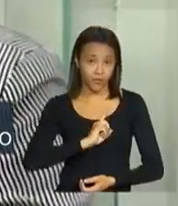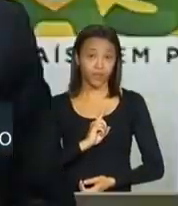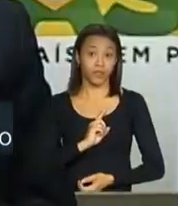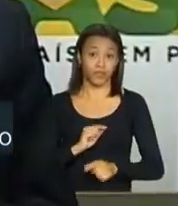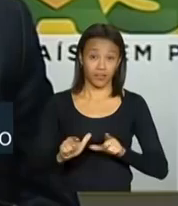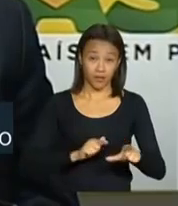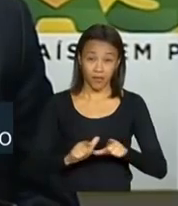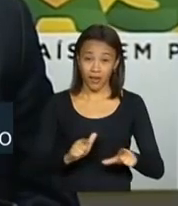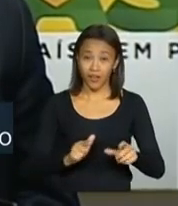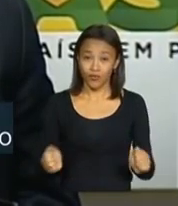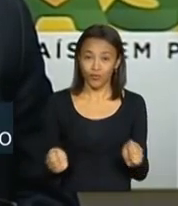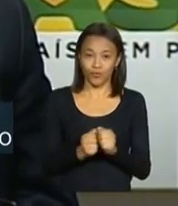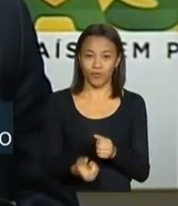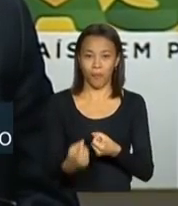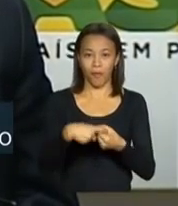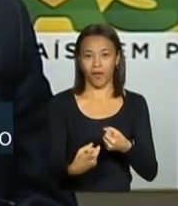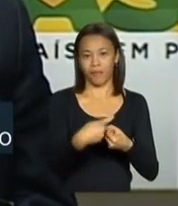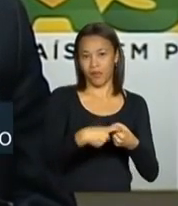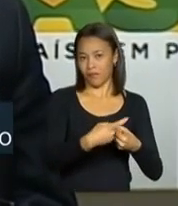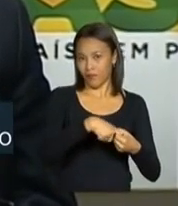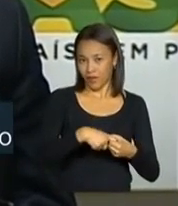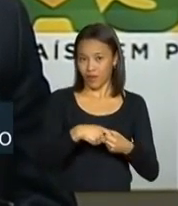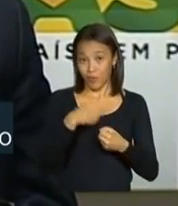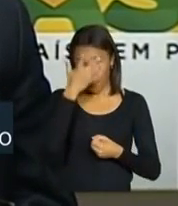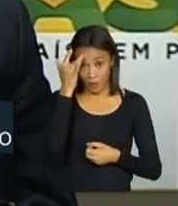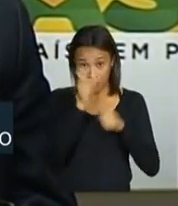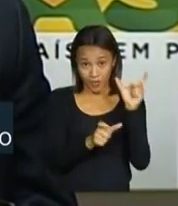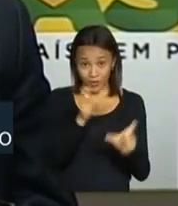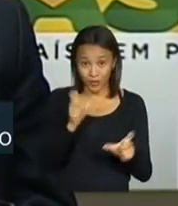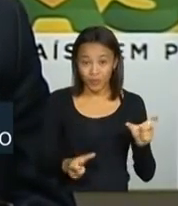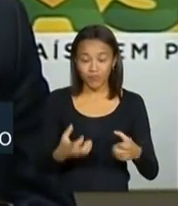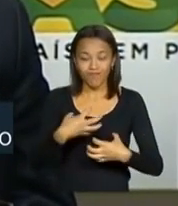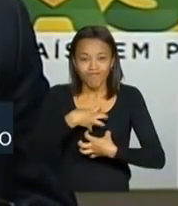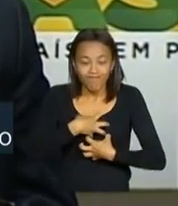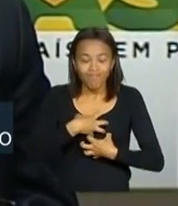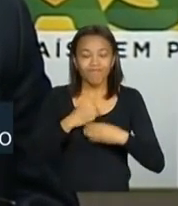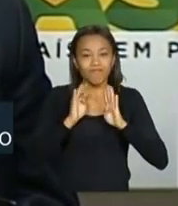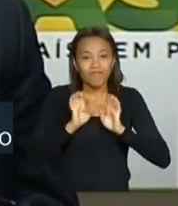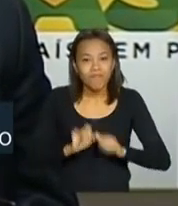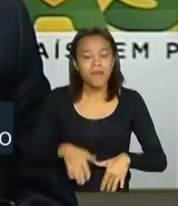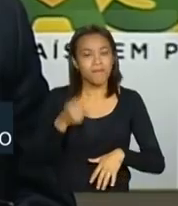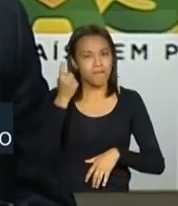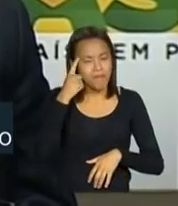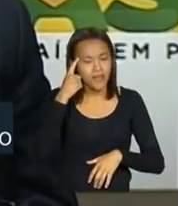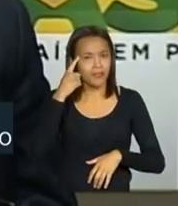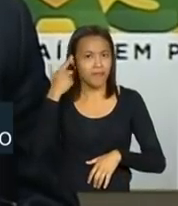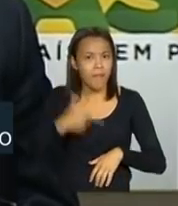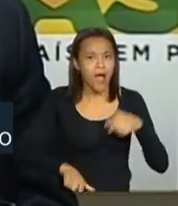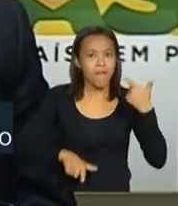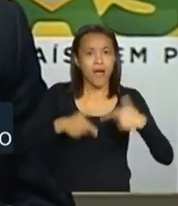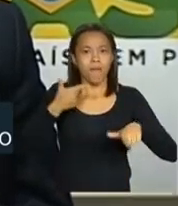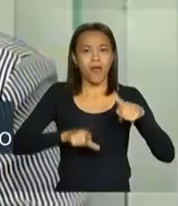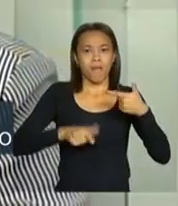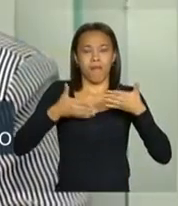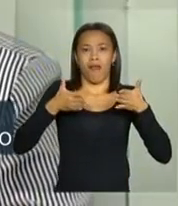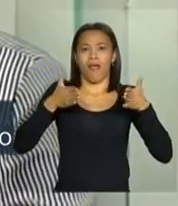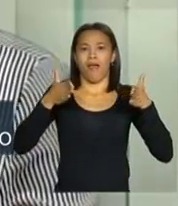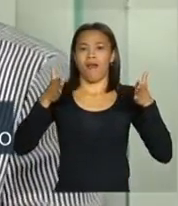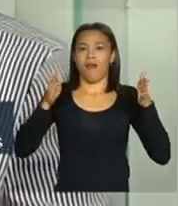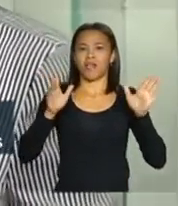numa parceria com pessoas sensíveis e que pensam grande, e que não